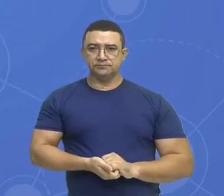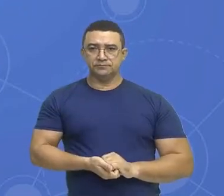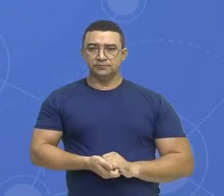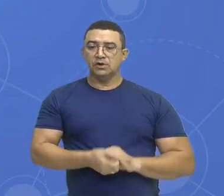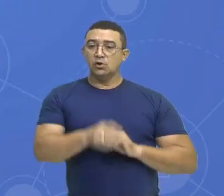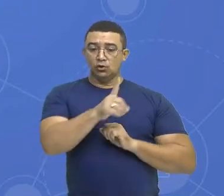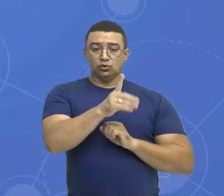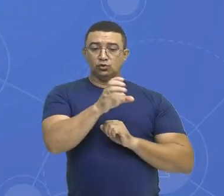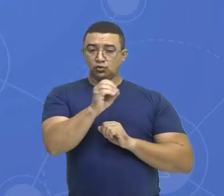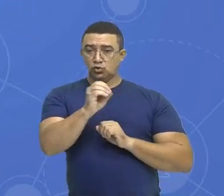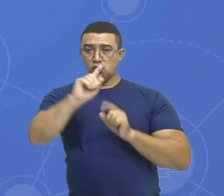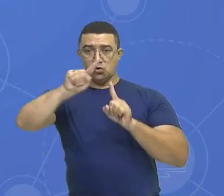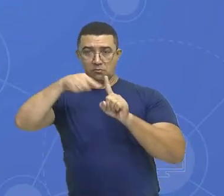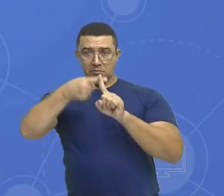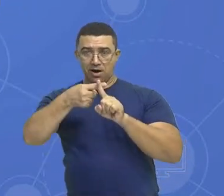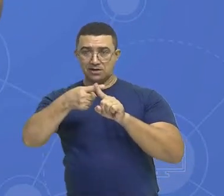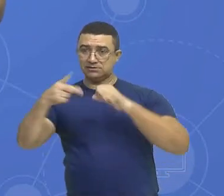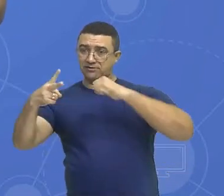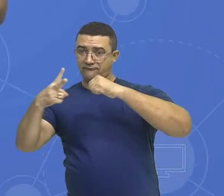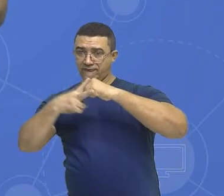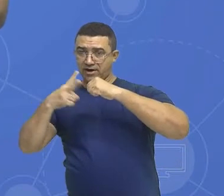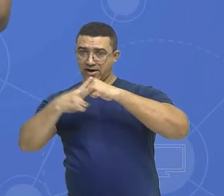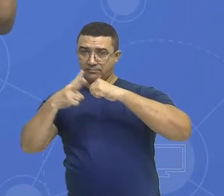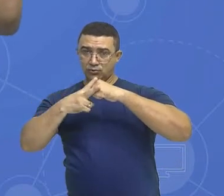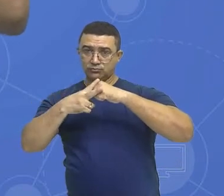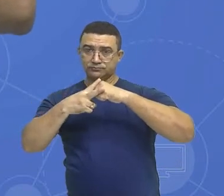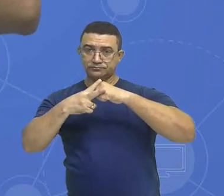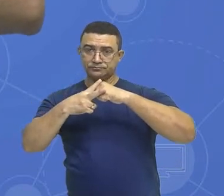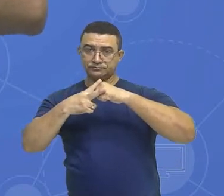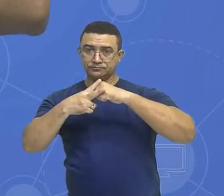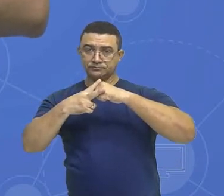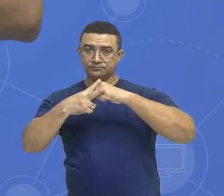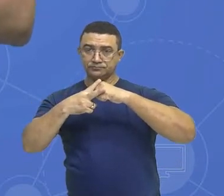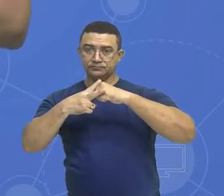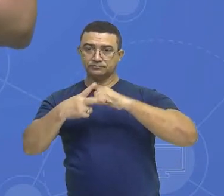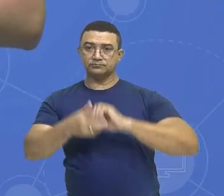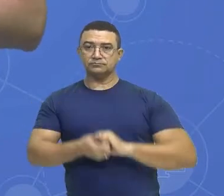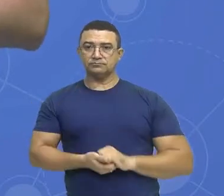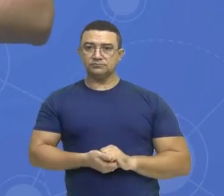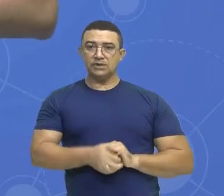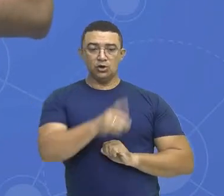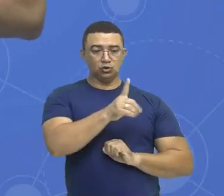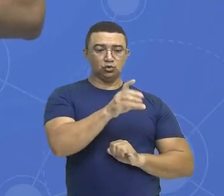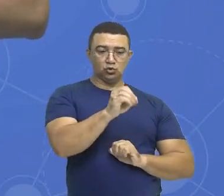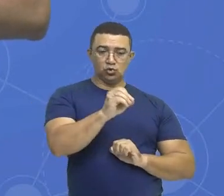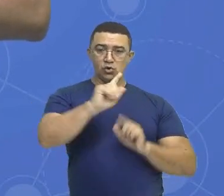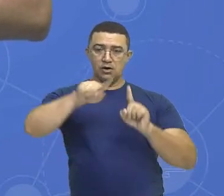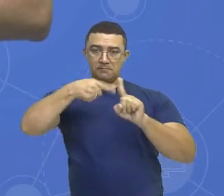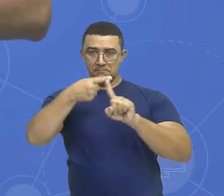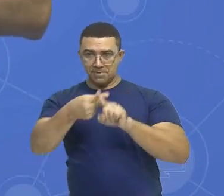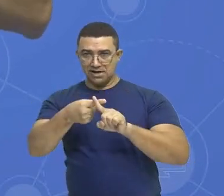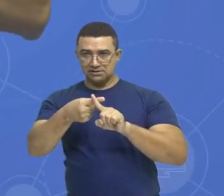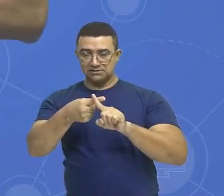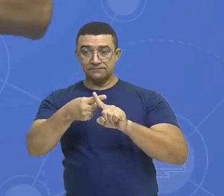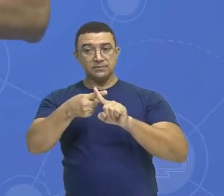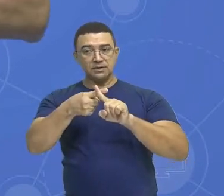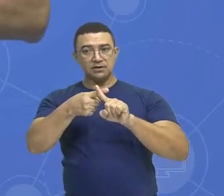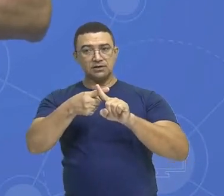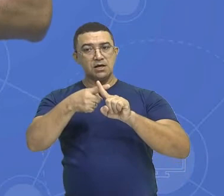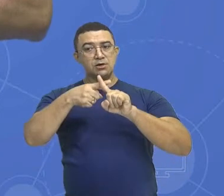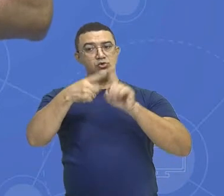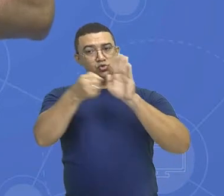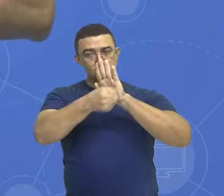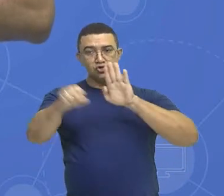nessa estrutura de verbo, auxiliar, sujeito, verbo e o complemento. Então é sempre